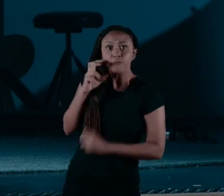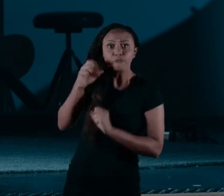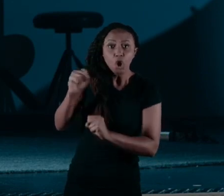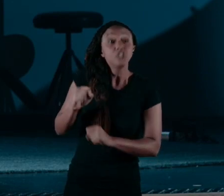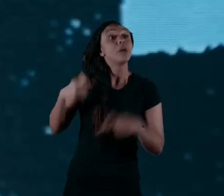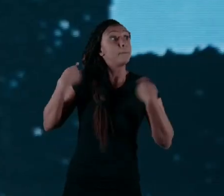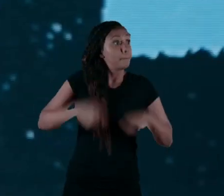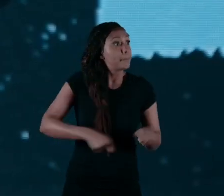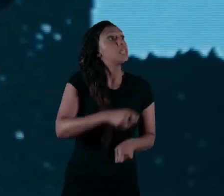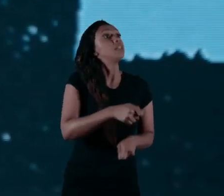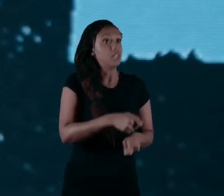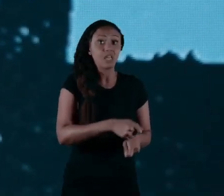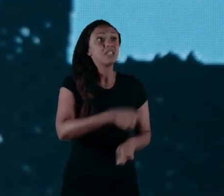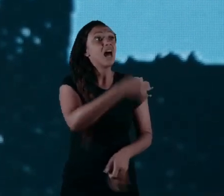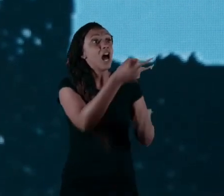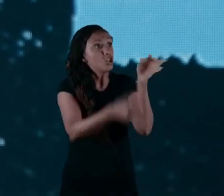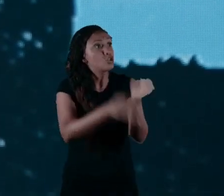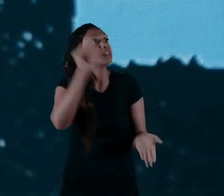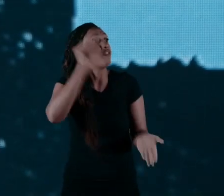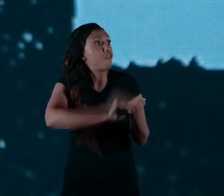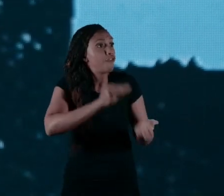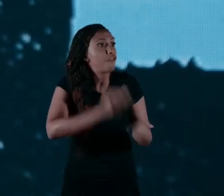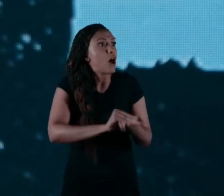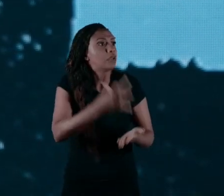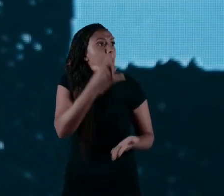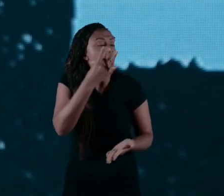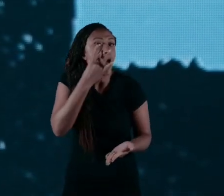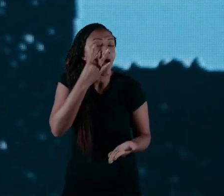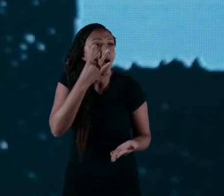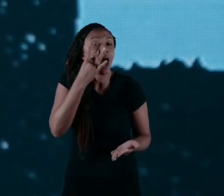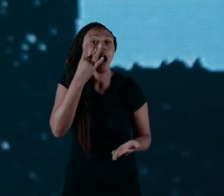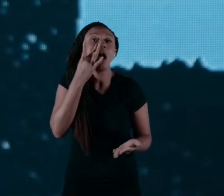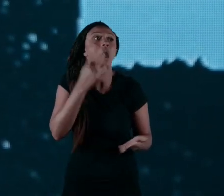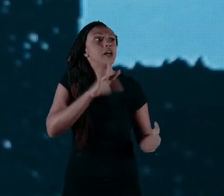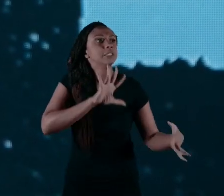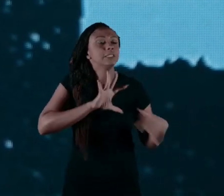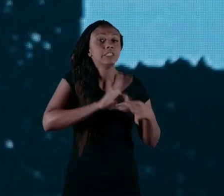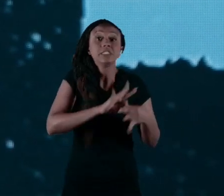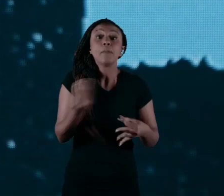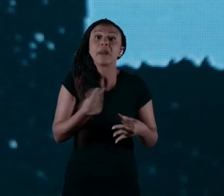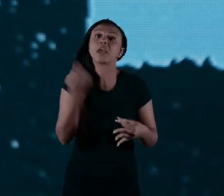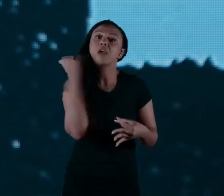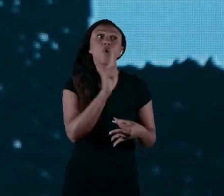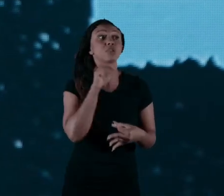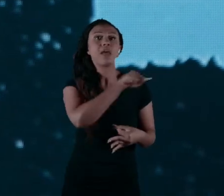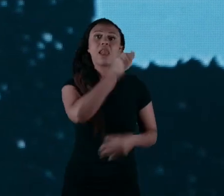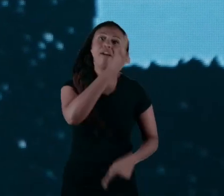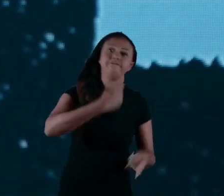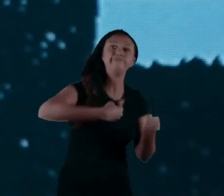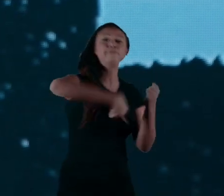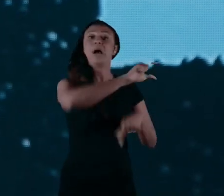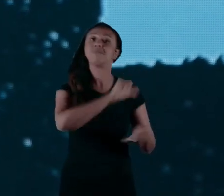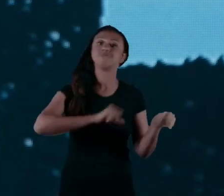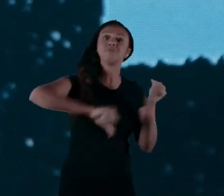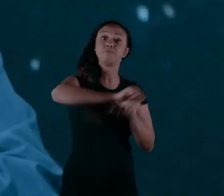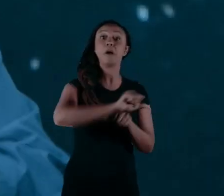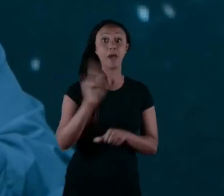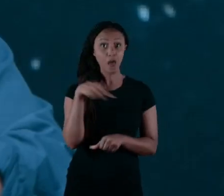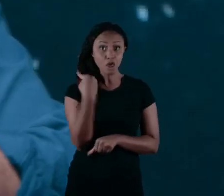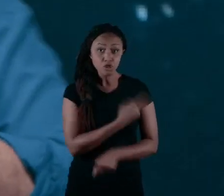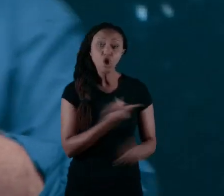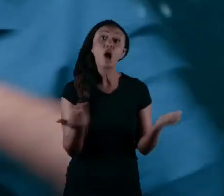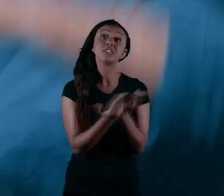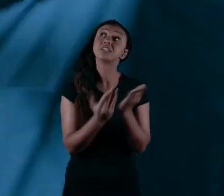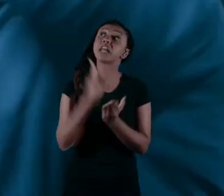com a realidade injusta para ser instrumento de transformação. Deus chama a igreja para estar onde